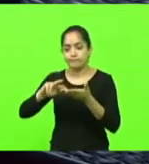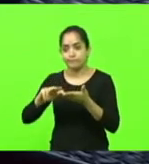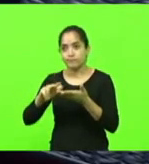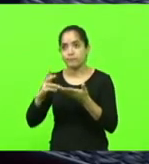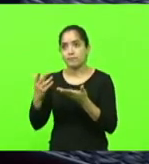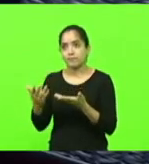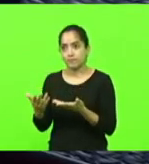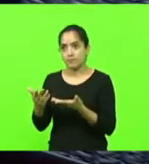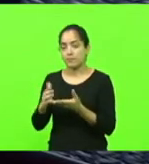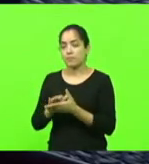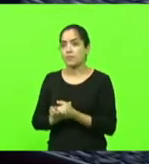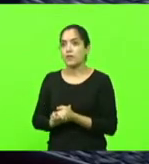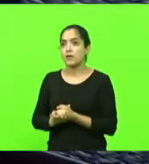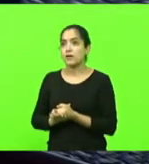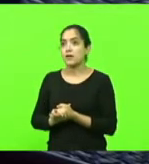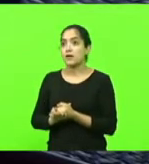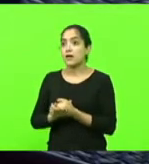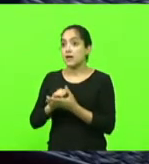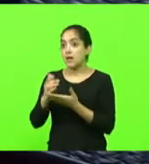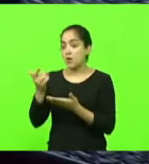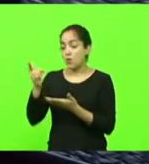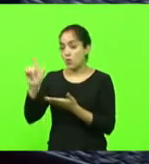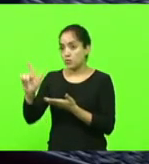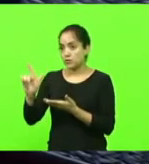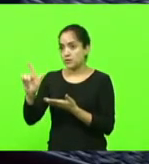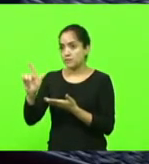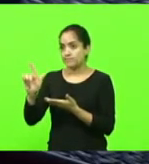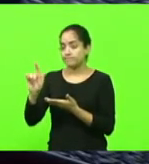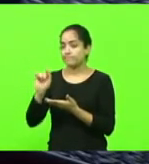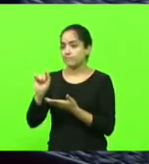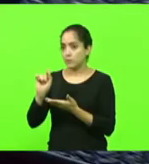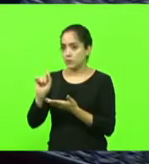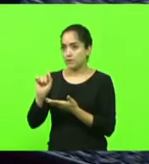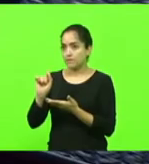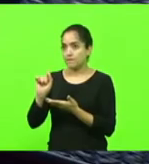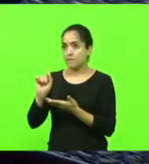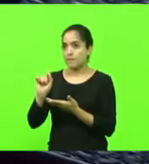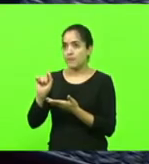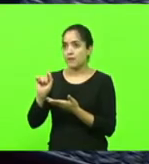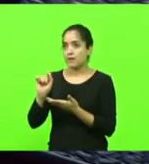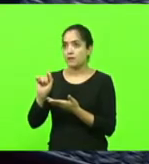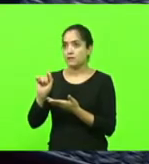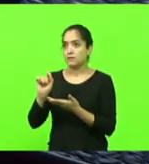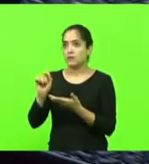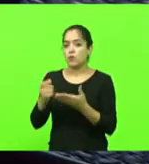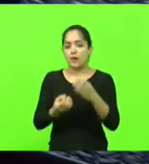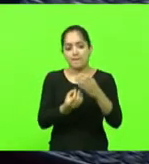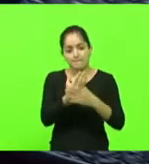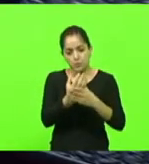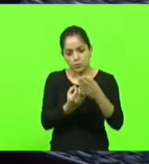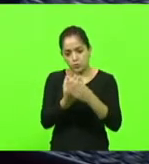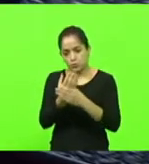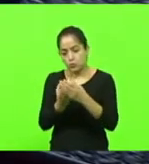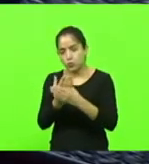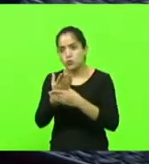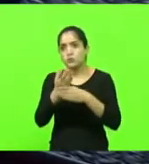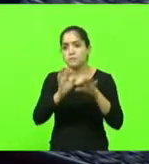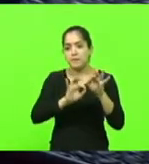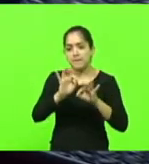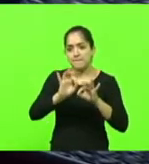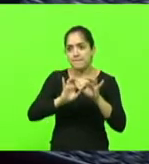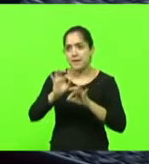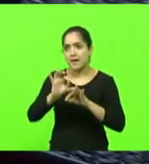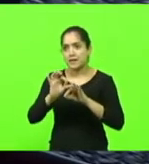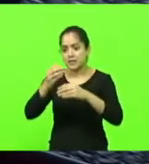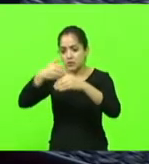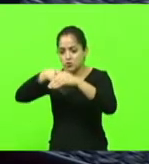da característica do produto. E outra coisa, é inconcebível o cara produzir um queijo, botar escondido na